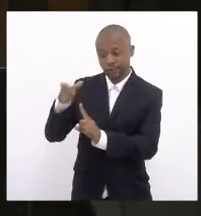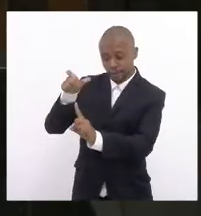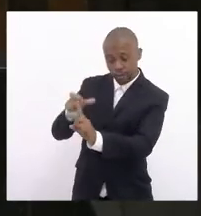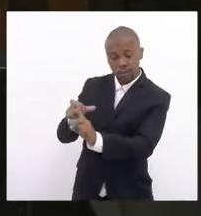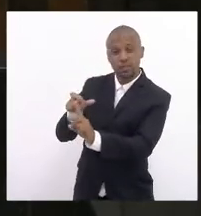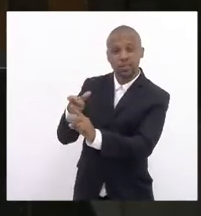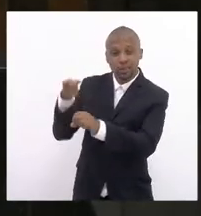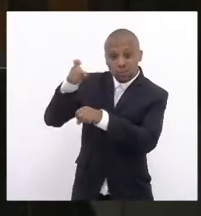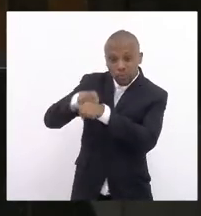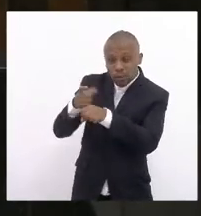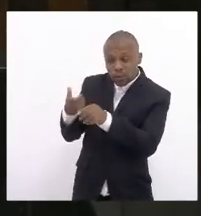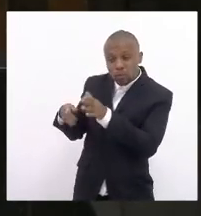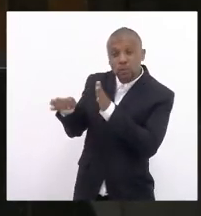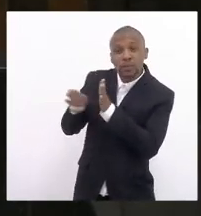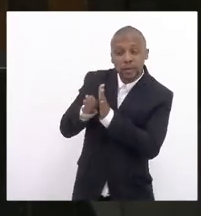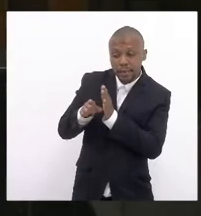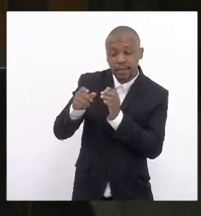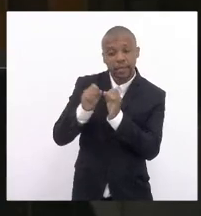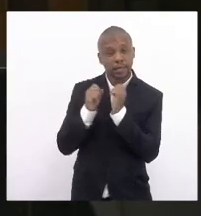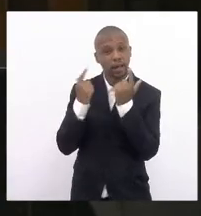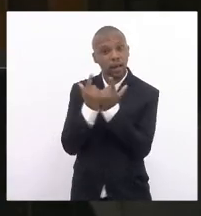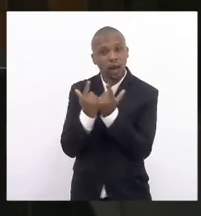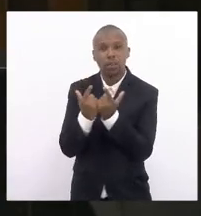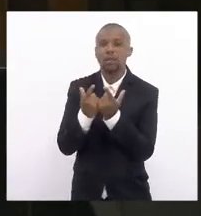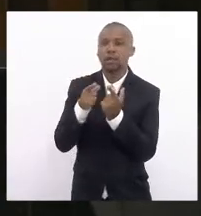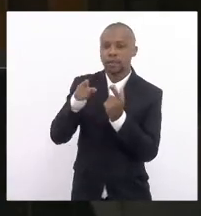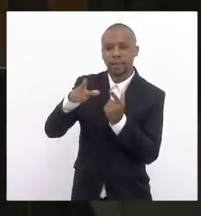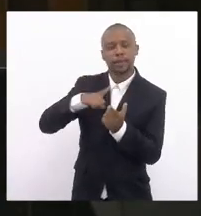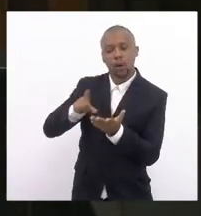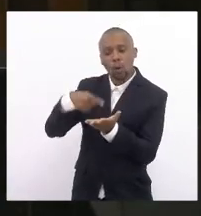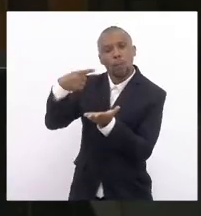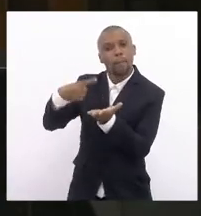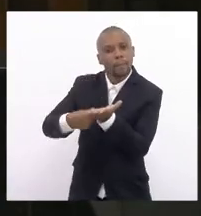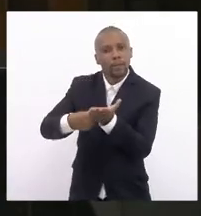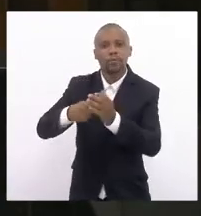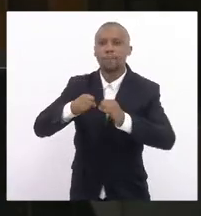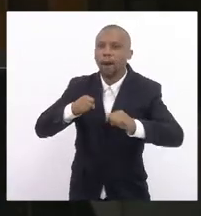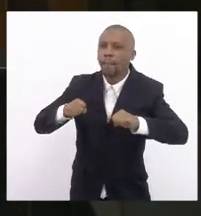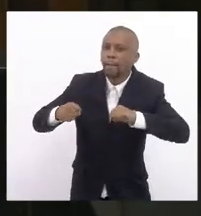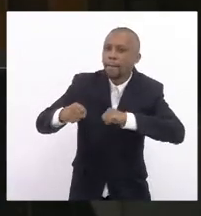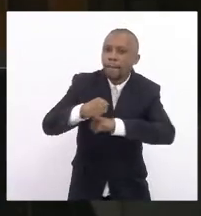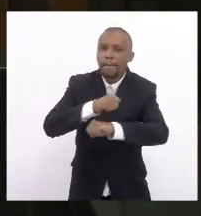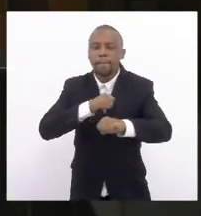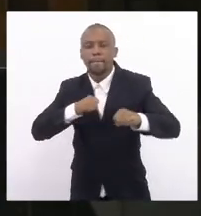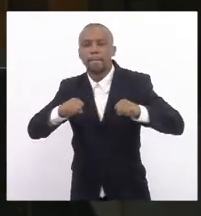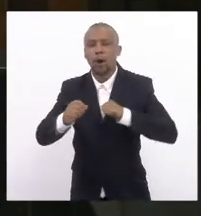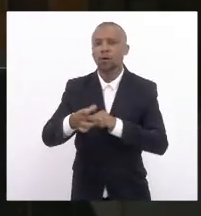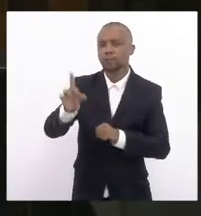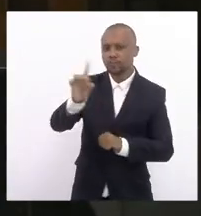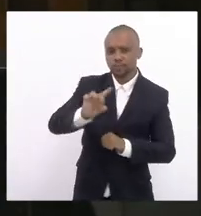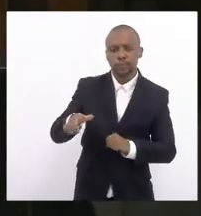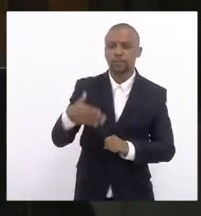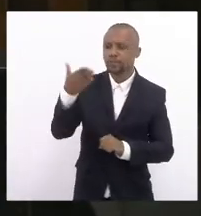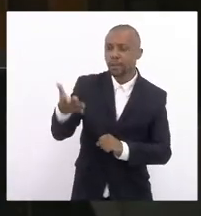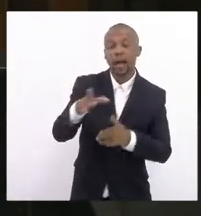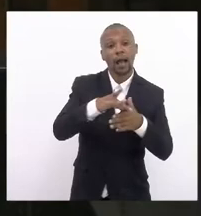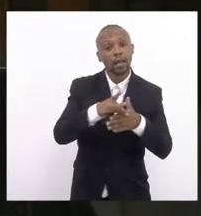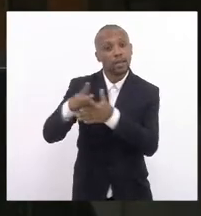compromisso e uma agenda voltada para a luta da pessoa com deficiência. Deputado, Vossa Excelência é líder do